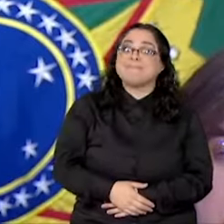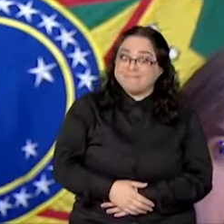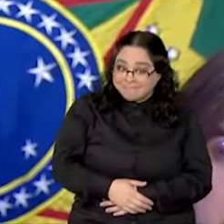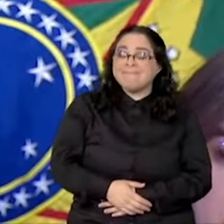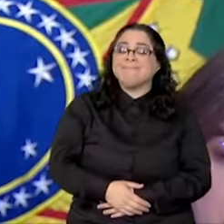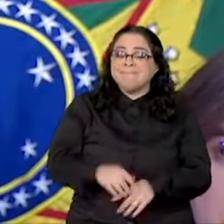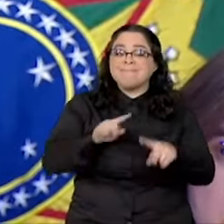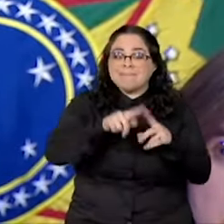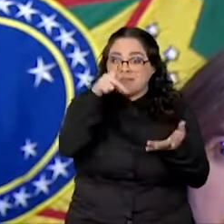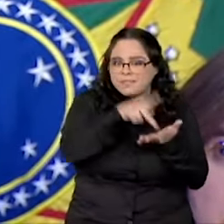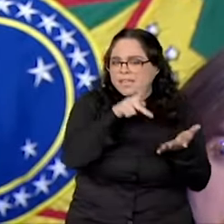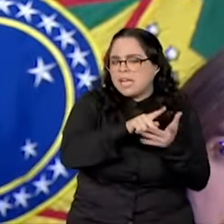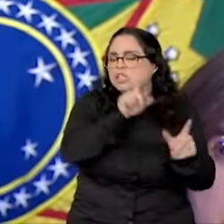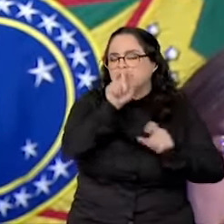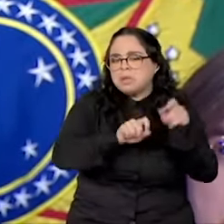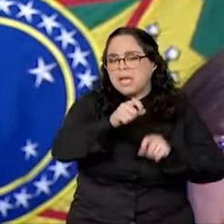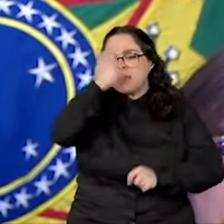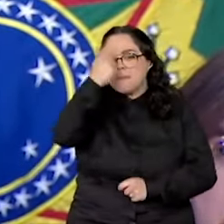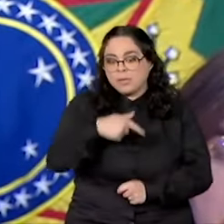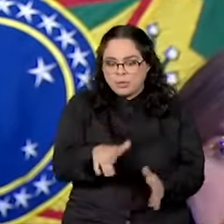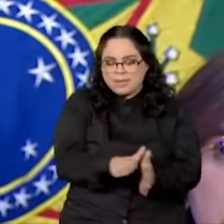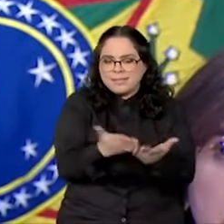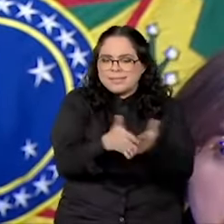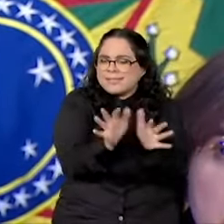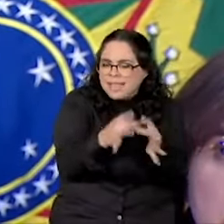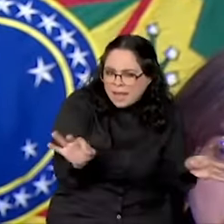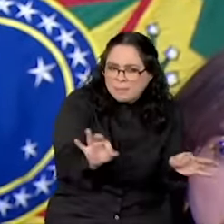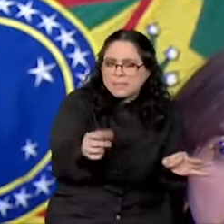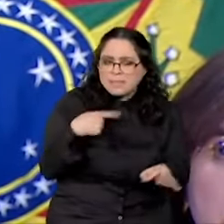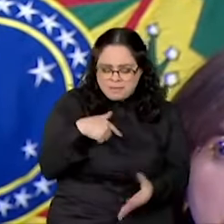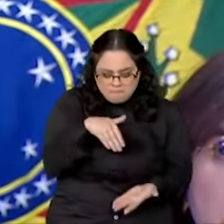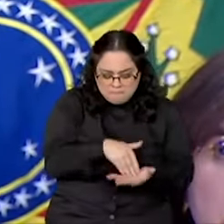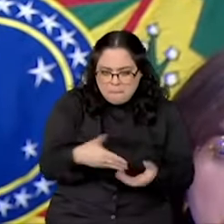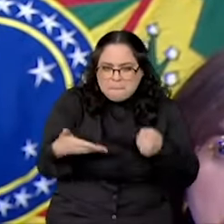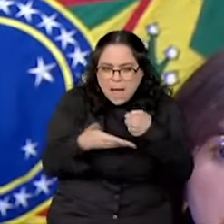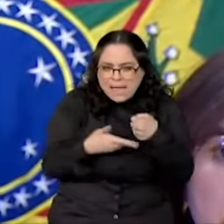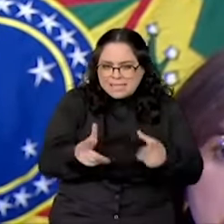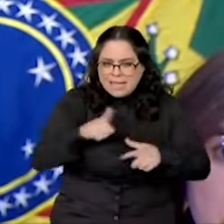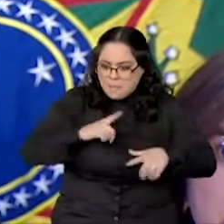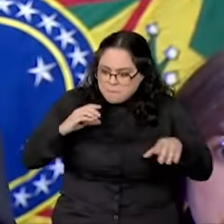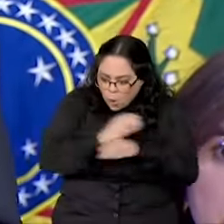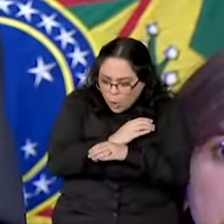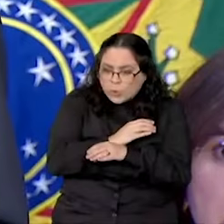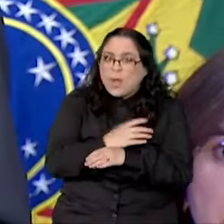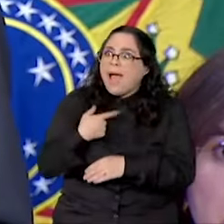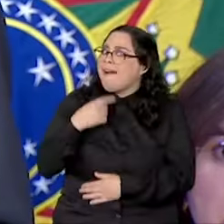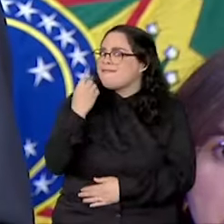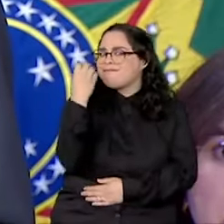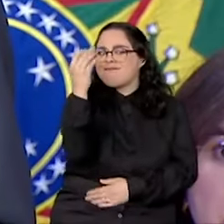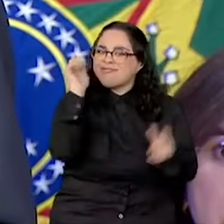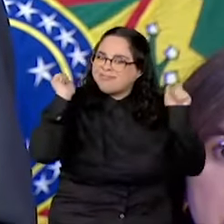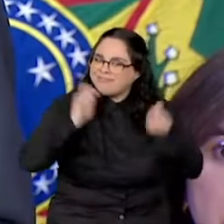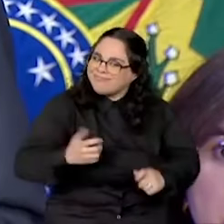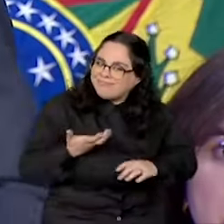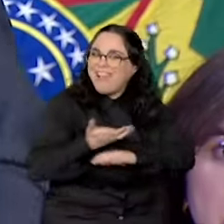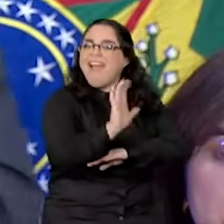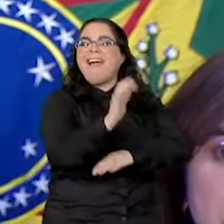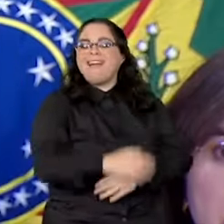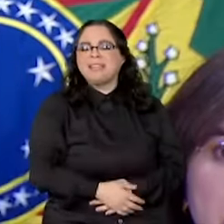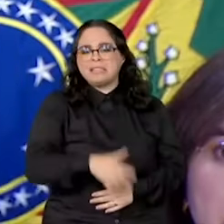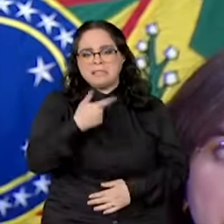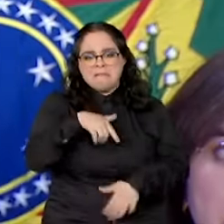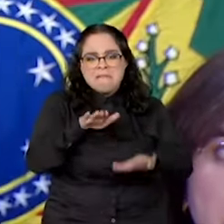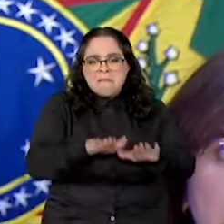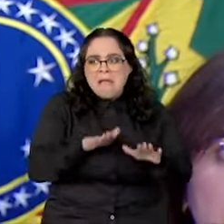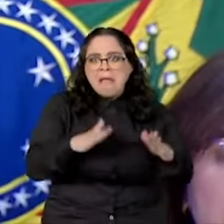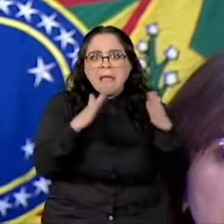A verdade é que, para essas pessoas mais humildes, quando eles têm o mínimo necessário, eles querem viajar. Ninguém quer